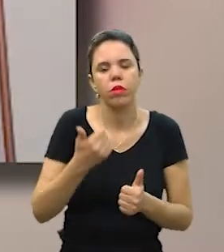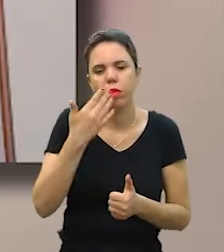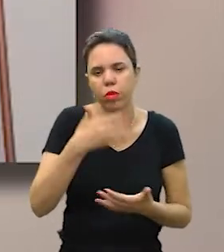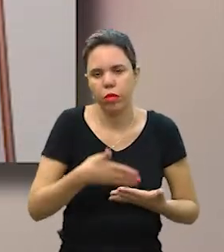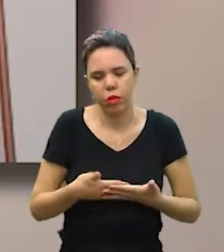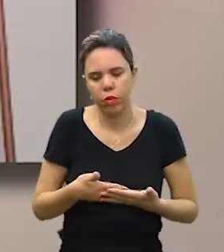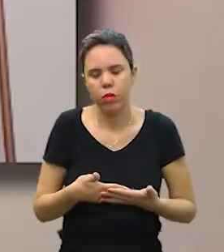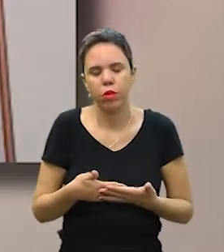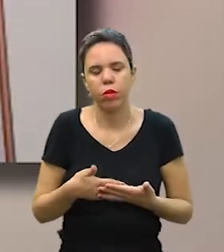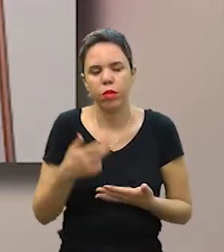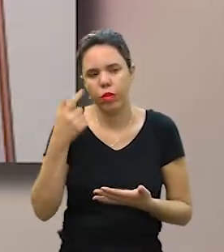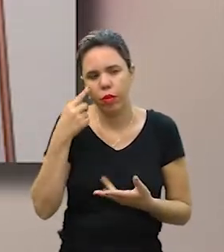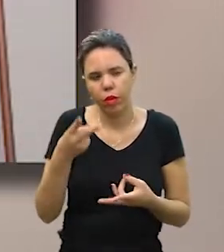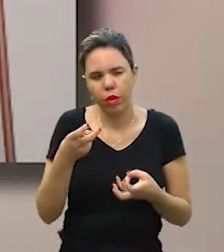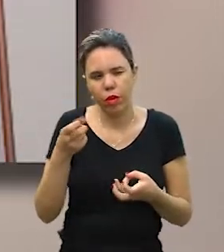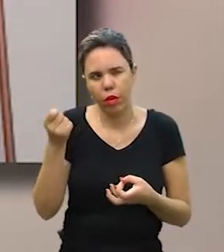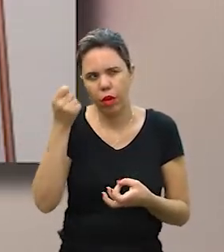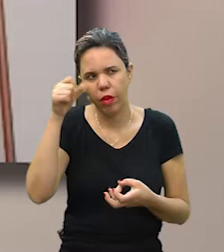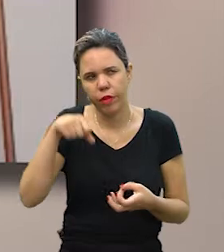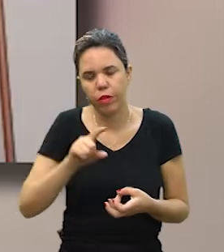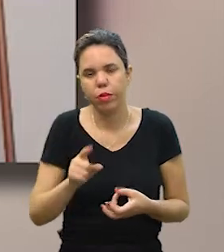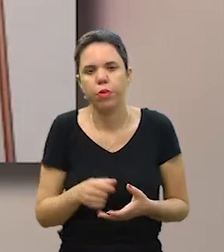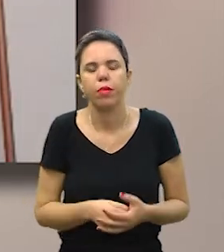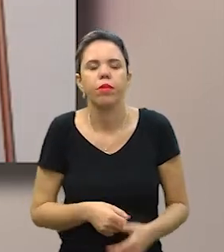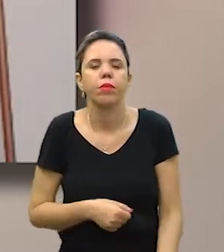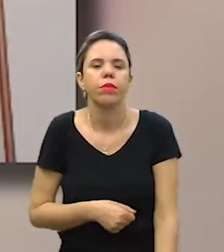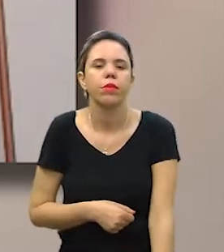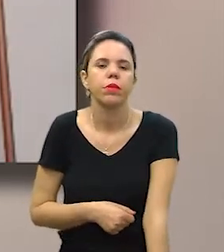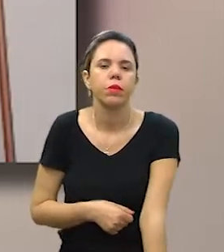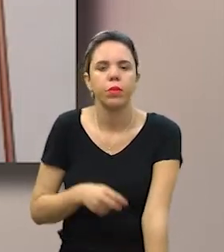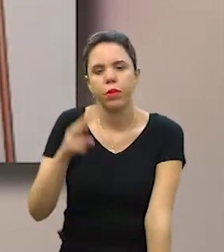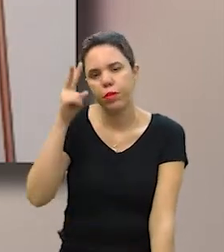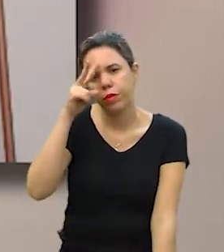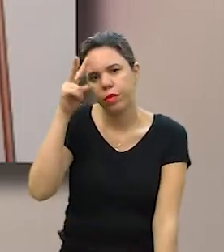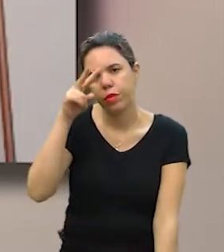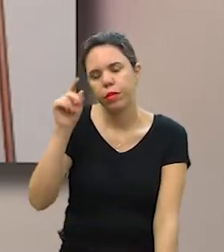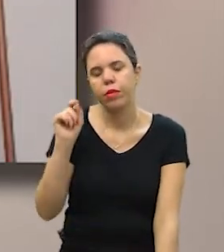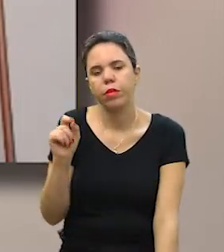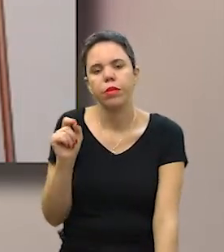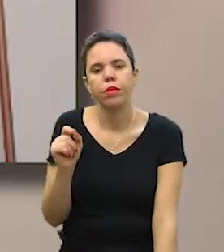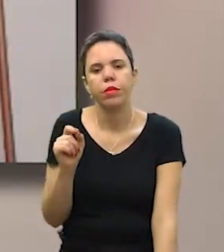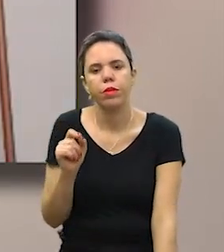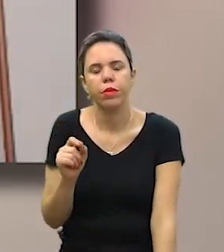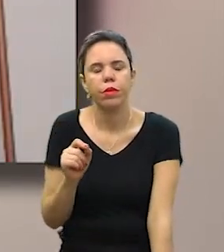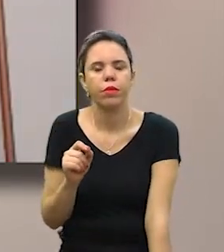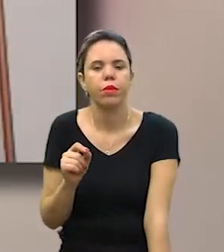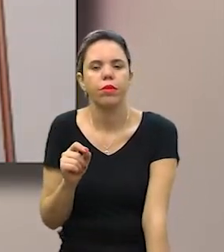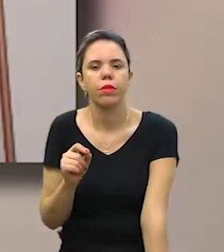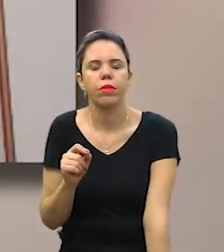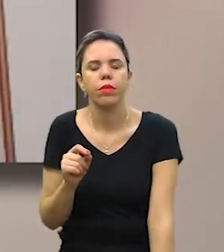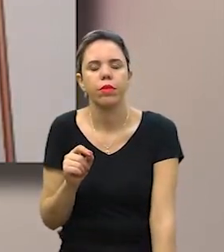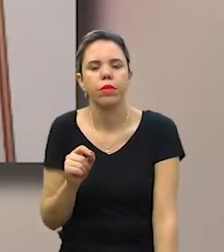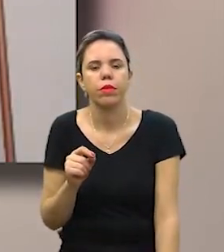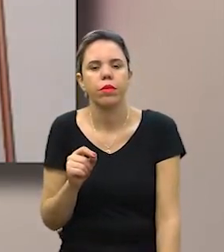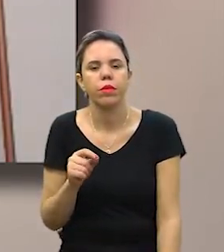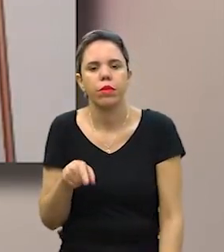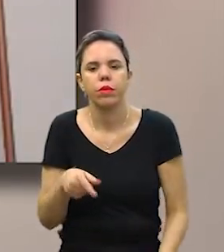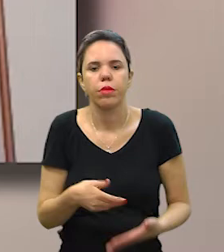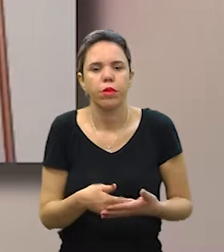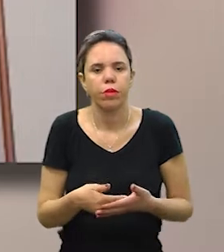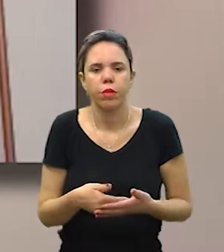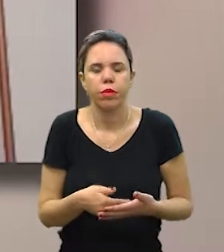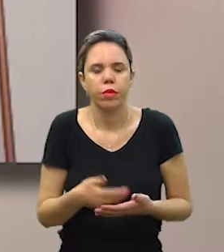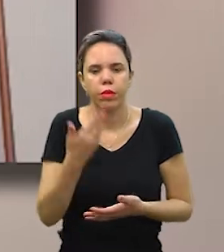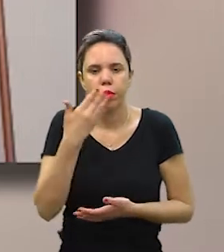para um trauma mais grave ou menos grave. E lembrando que nem sempre, Viviane, esse